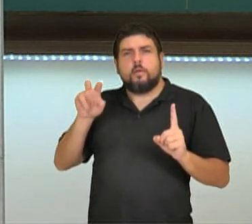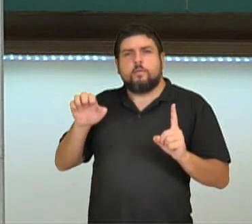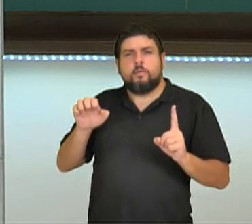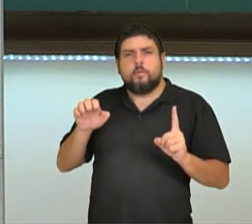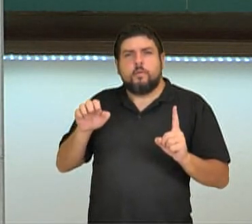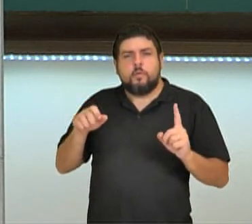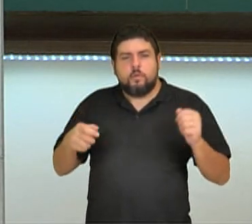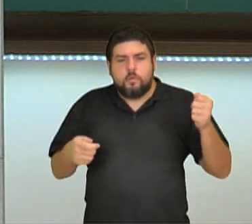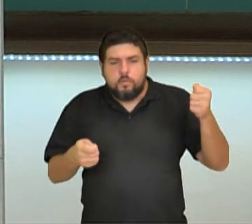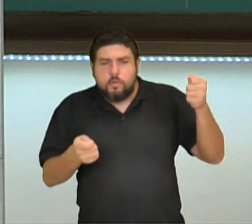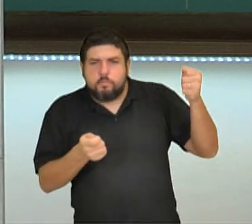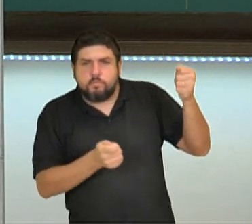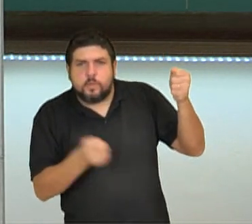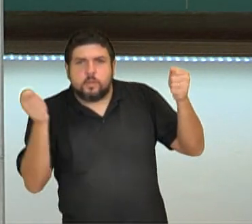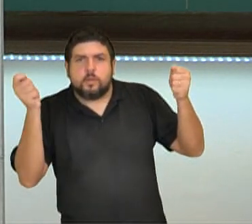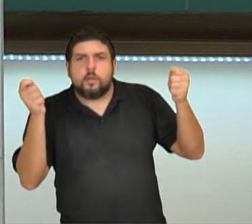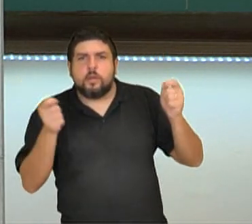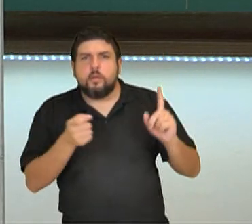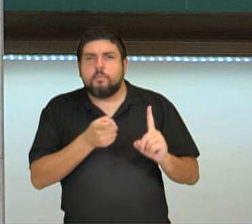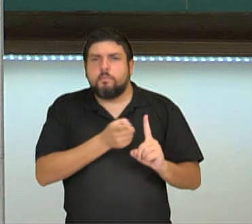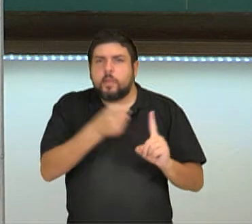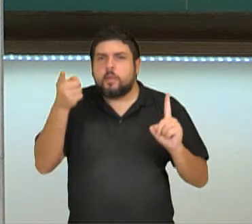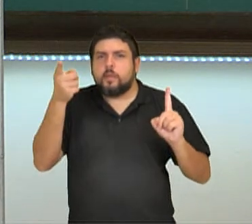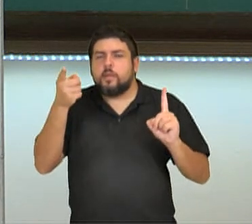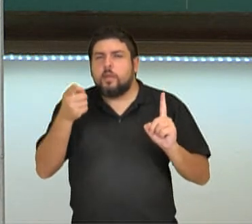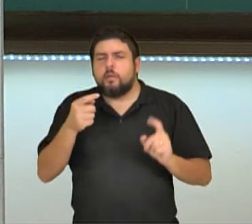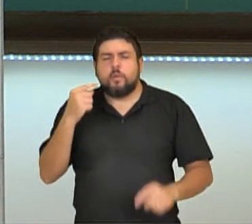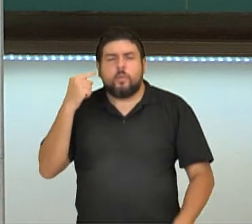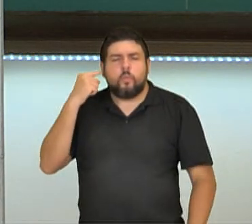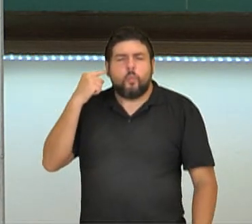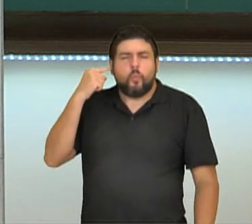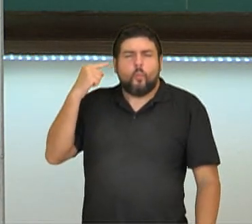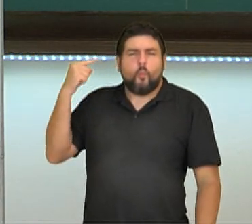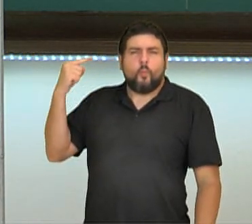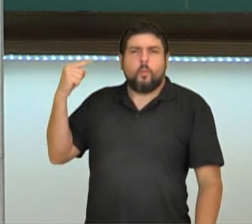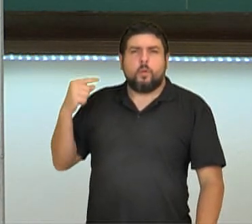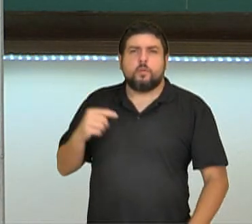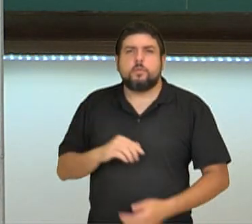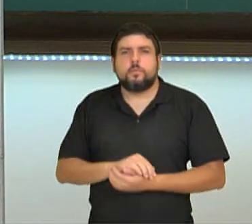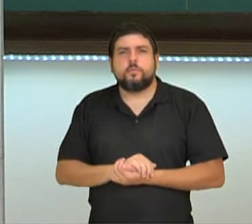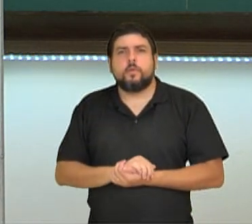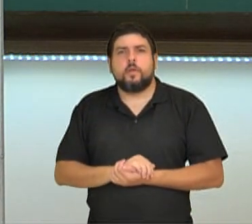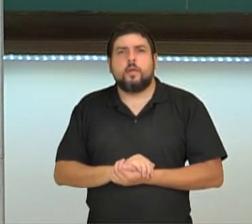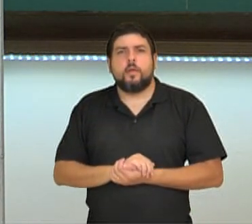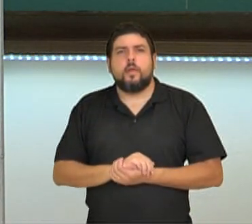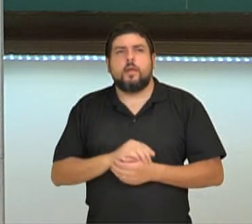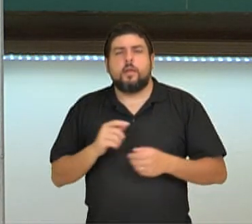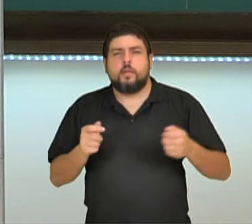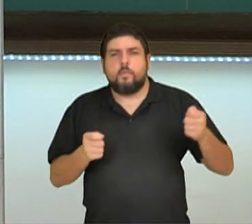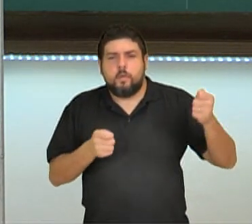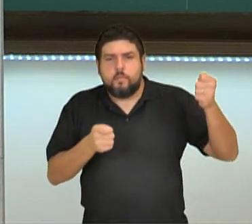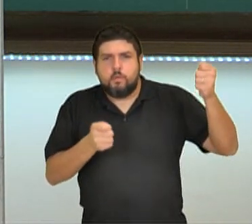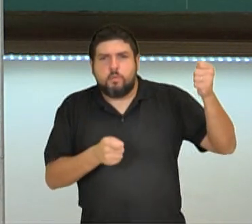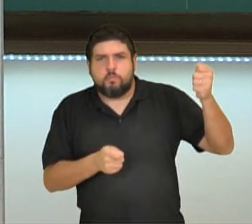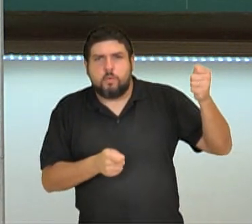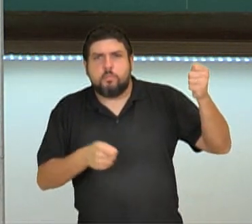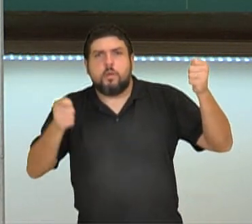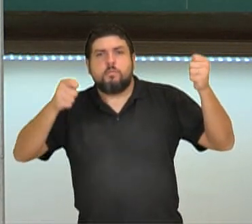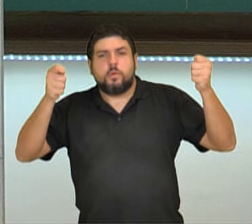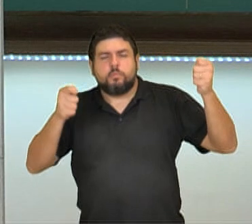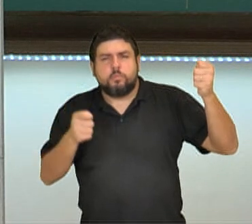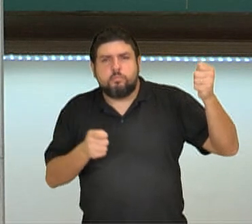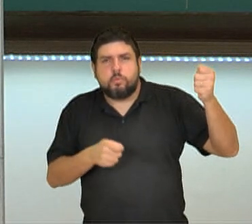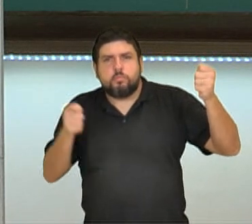um som mais agudo. Então é essa movimentação que ele fica fazendo, né, para tirar